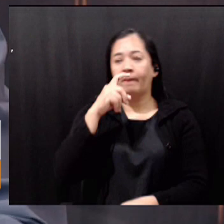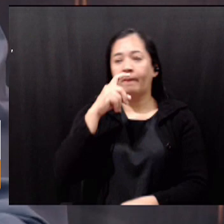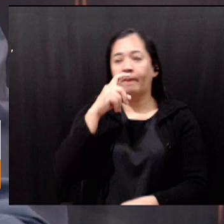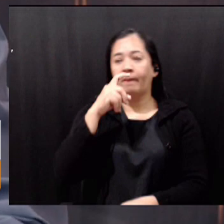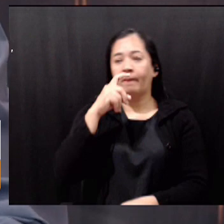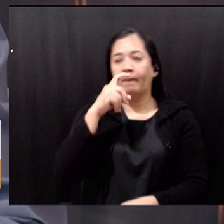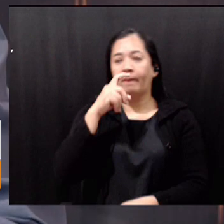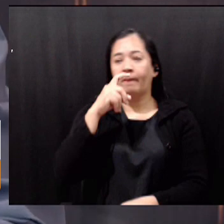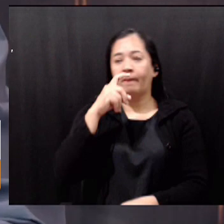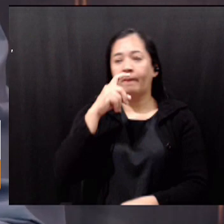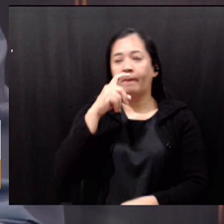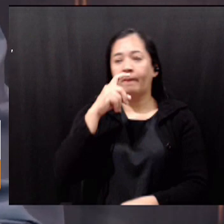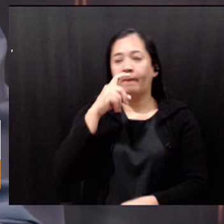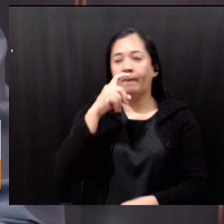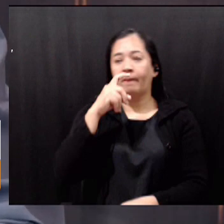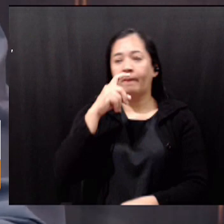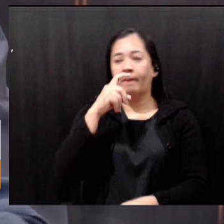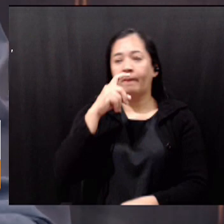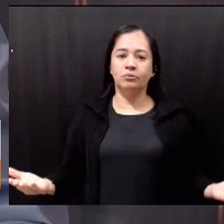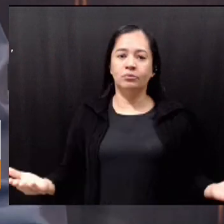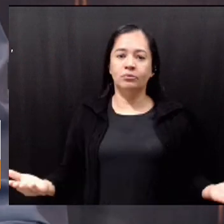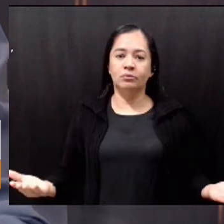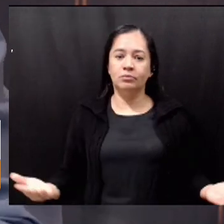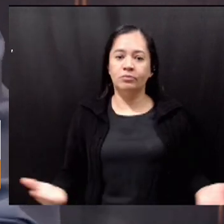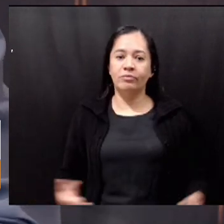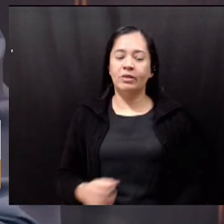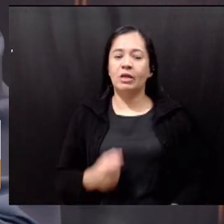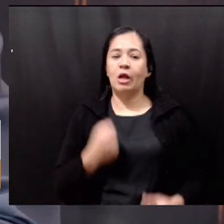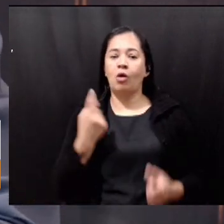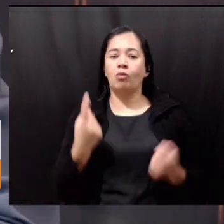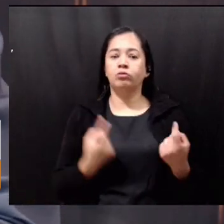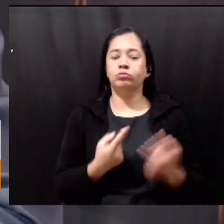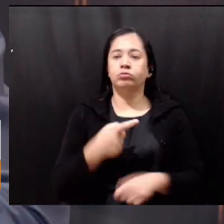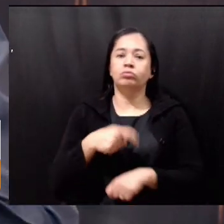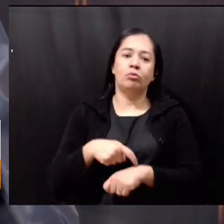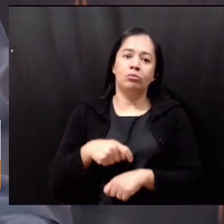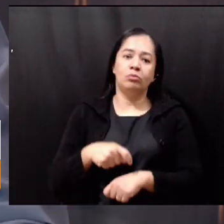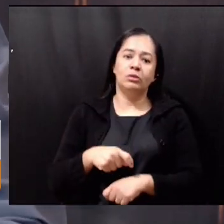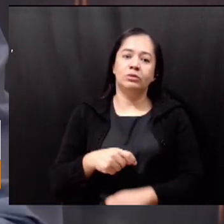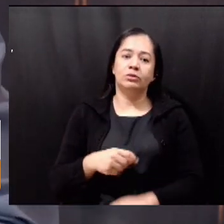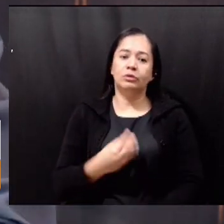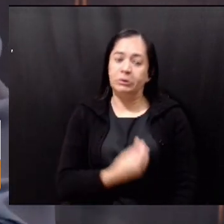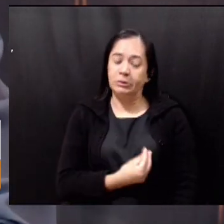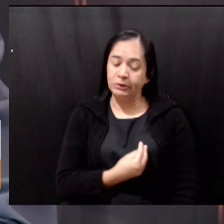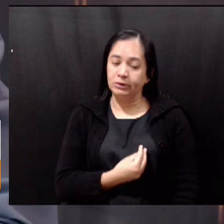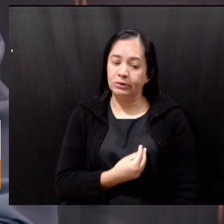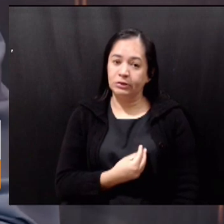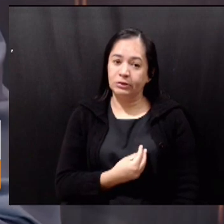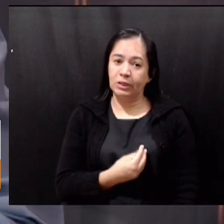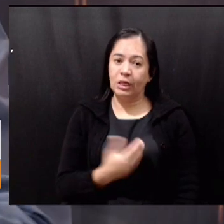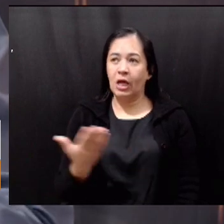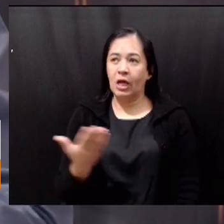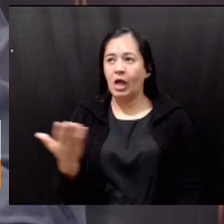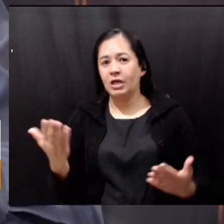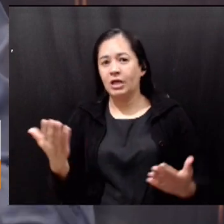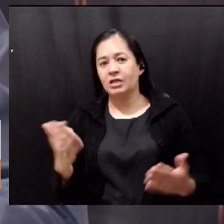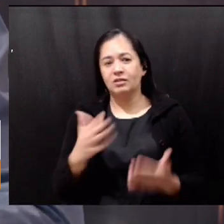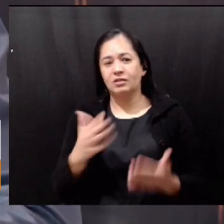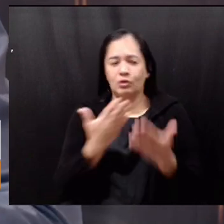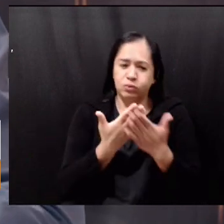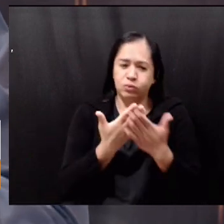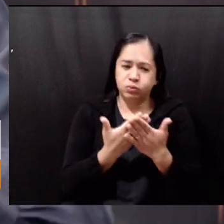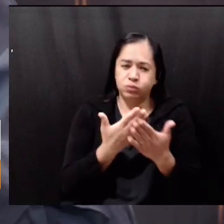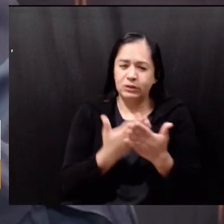momentos, né? Ou um momento ali, às vezes, de estudo, né? A pessoa está fazendo um mestrado, um doutorado, uma graduação, né? Então